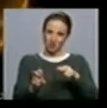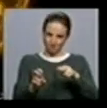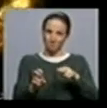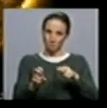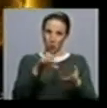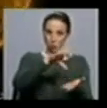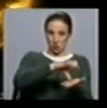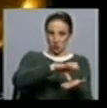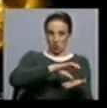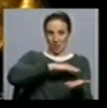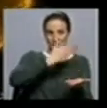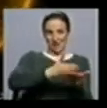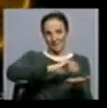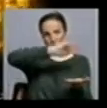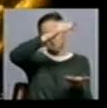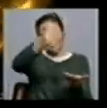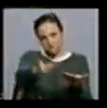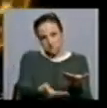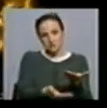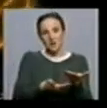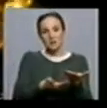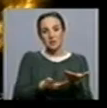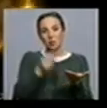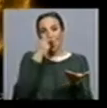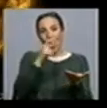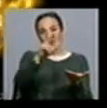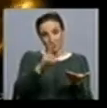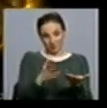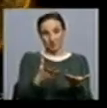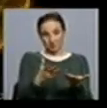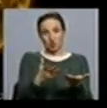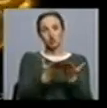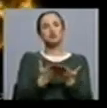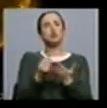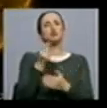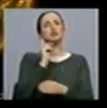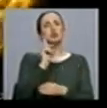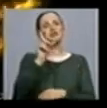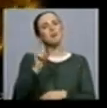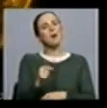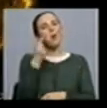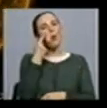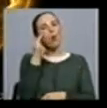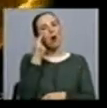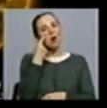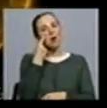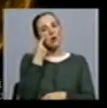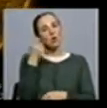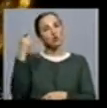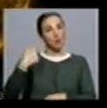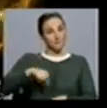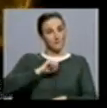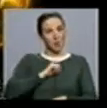núcleo para a atmosfera. E, portanto, estes estudos são sempre preciosos também, sobretudo, para conhecer o nosso próprio Sol. Mas